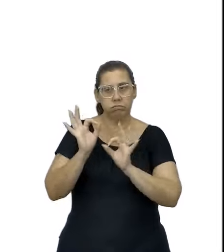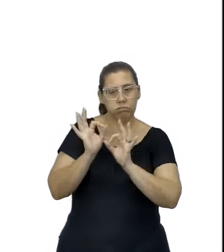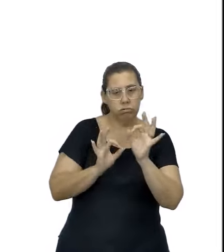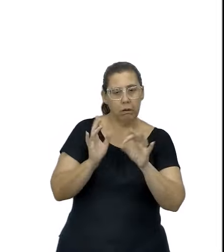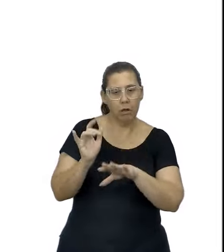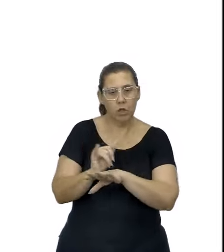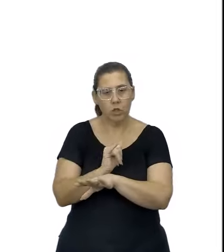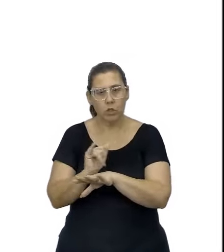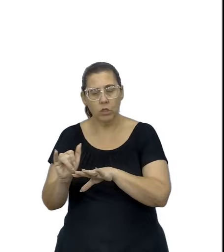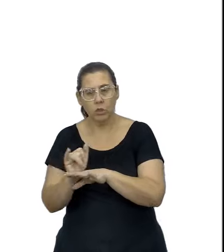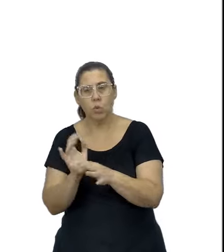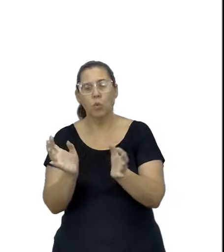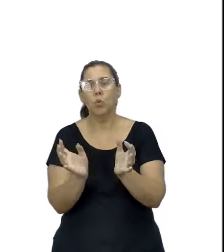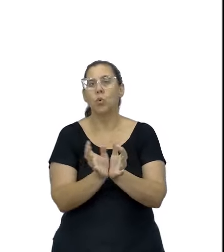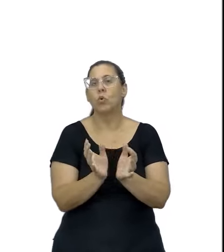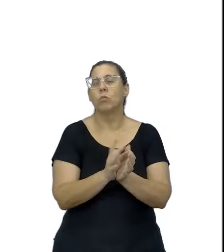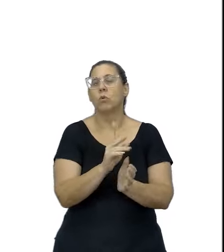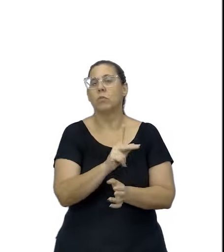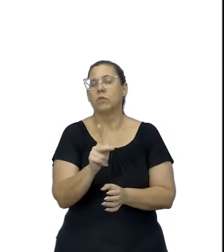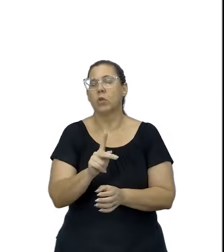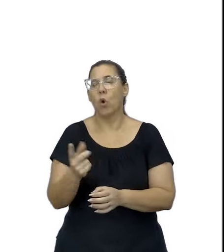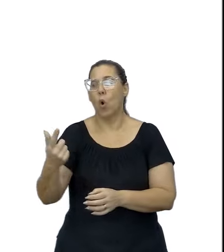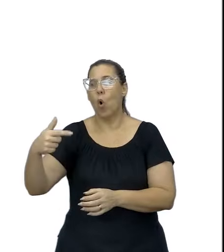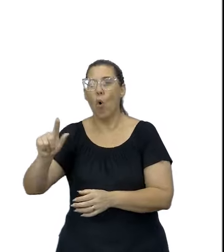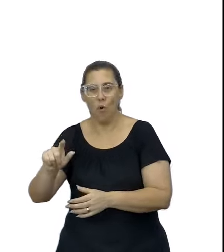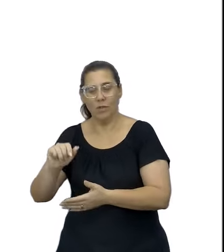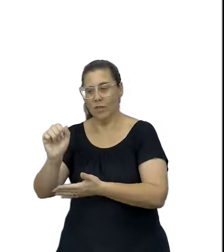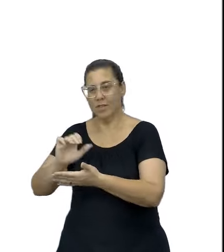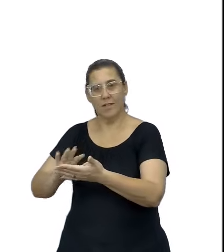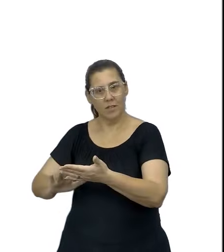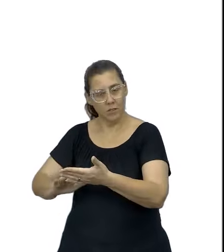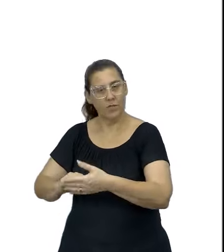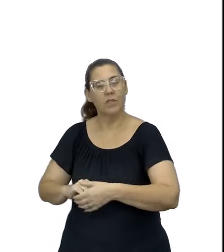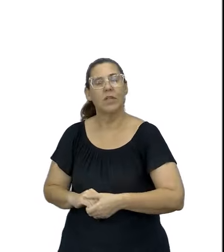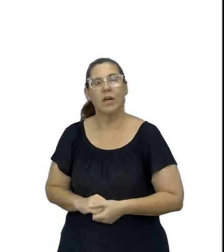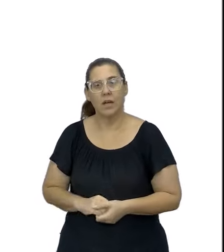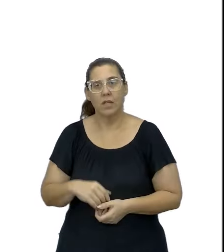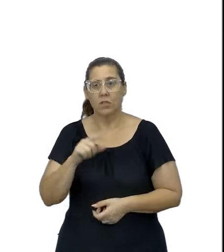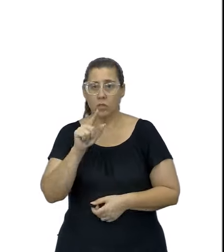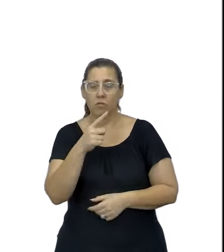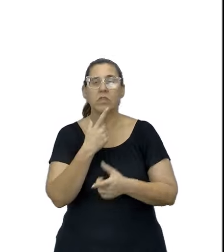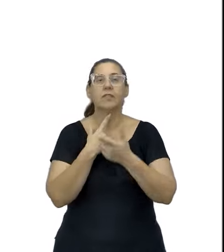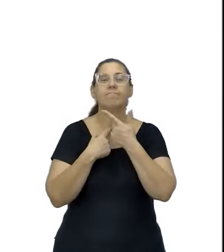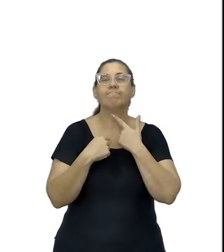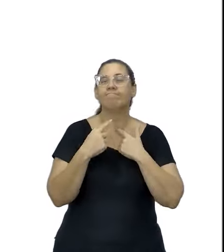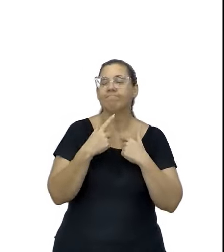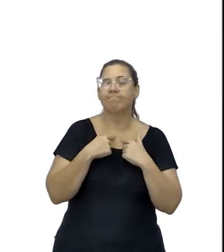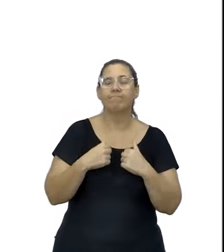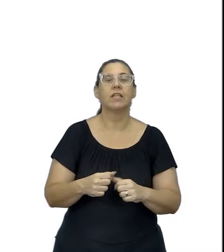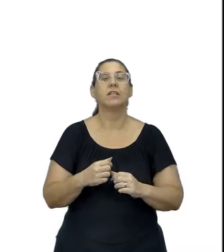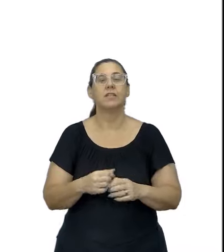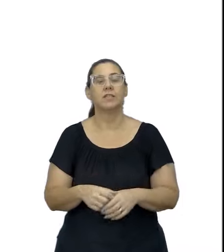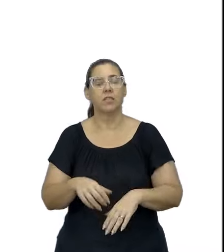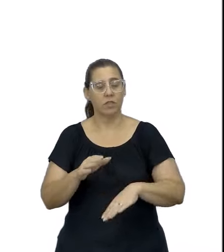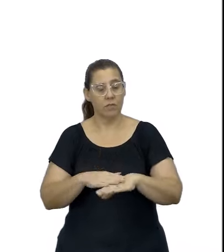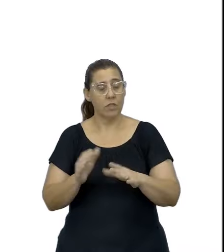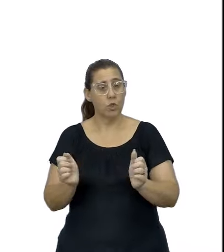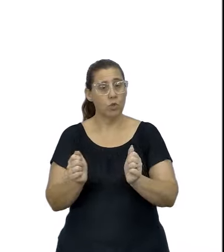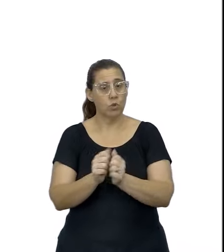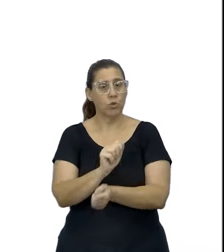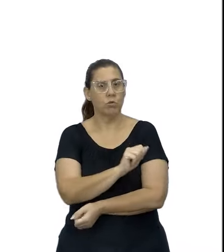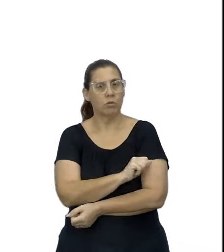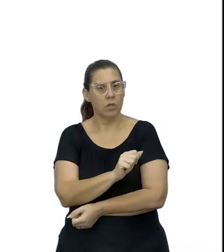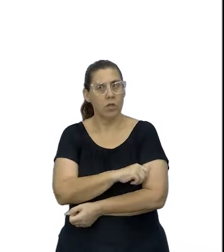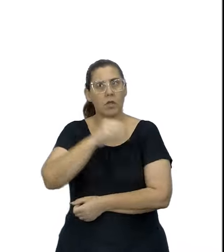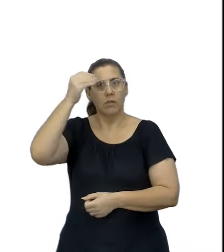equipe docente outras atividades balizadas pelas atividades que você deseja promover, a fim de ampliar as